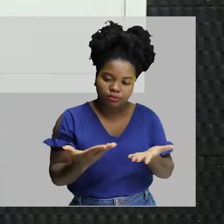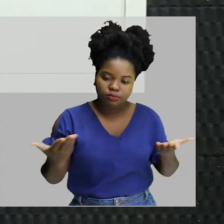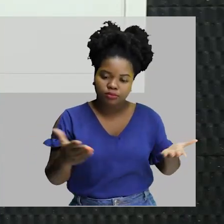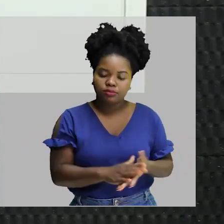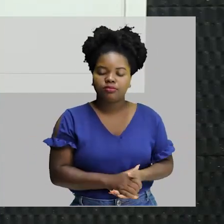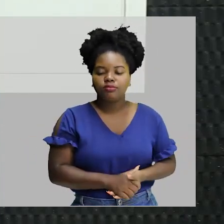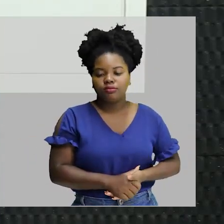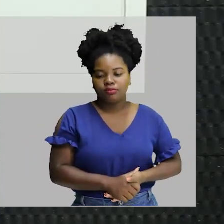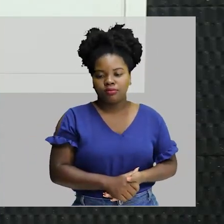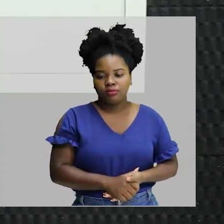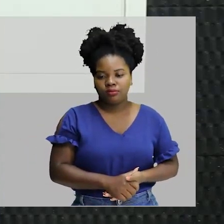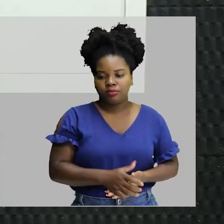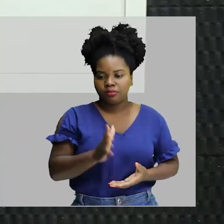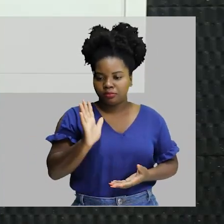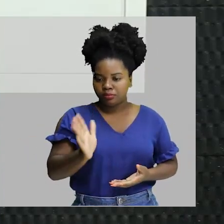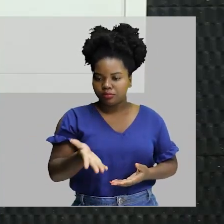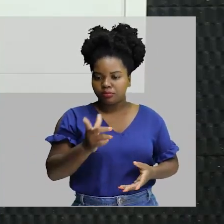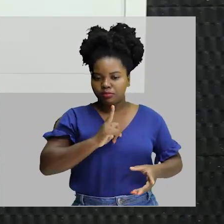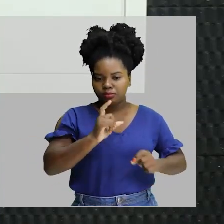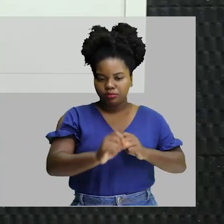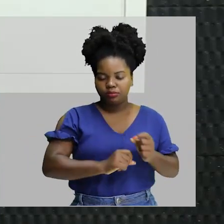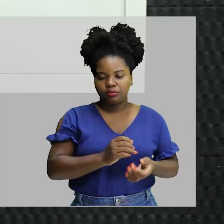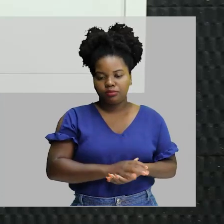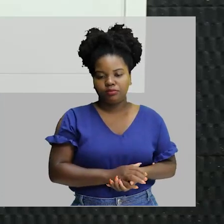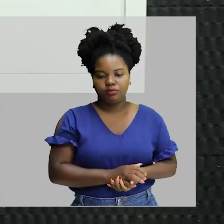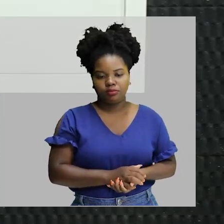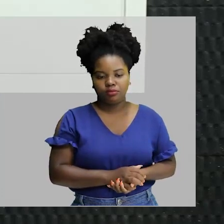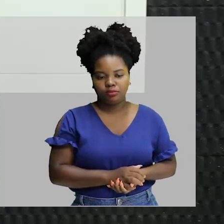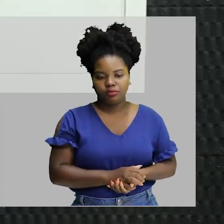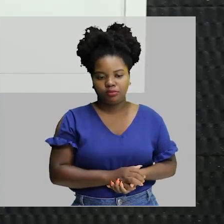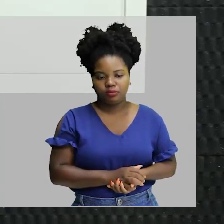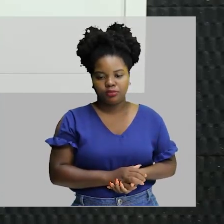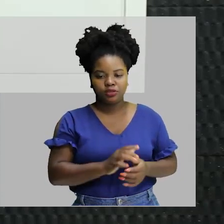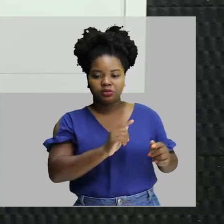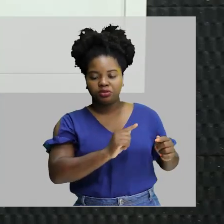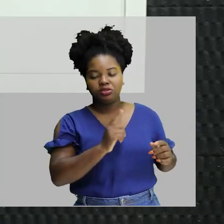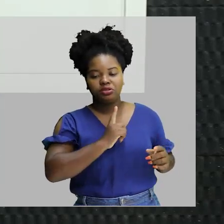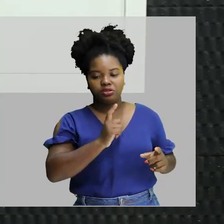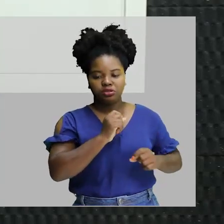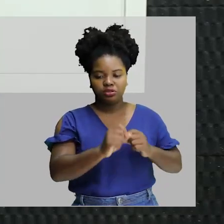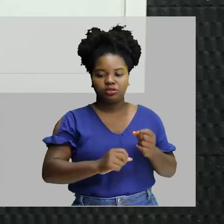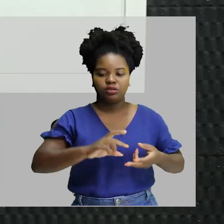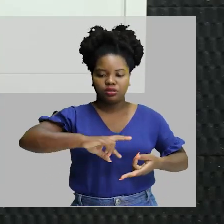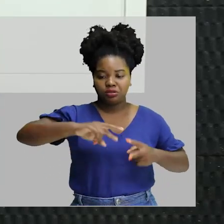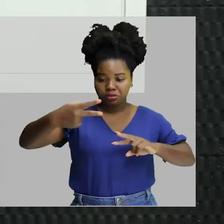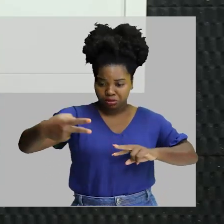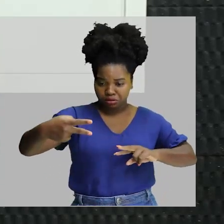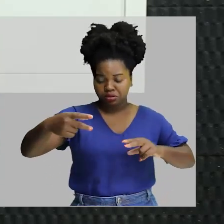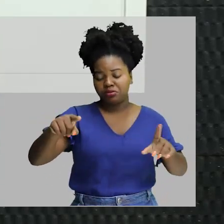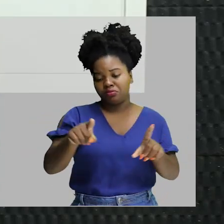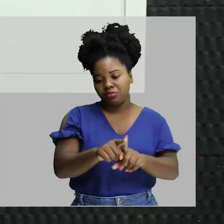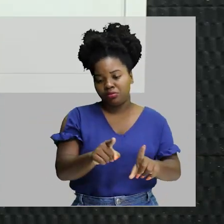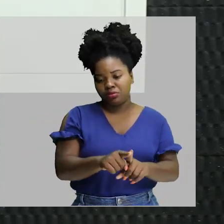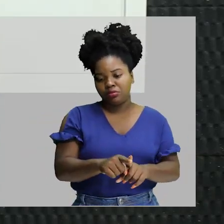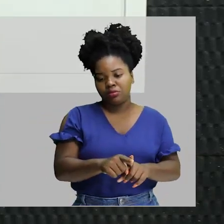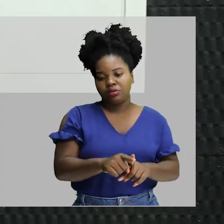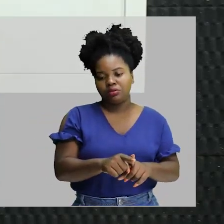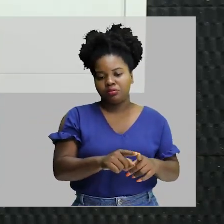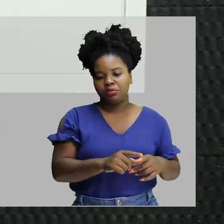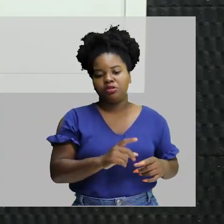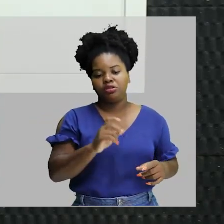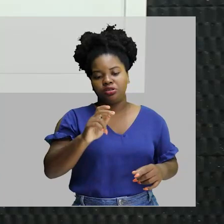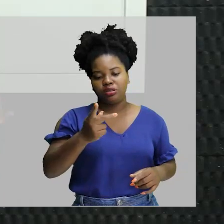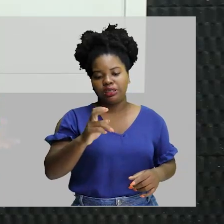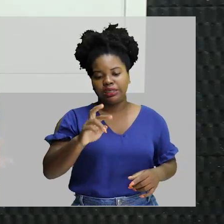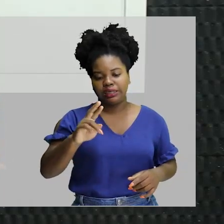tá? Que já foram estabelecidas aí, até o pessoal fala de forma genética, hereditária, e questionar a